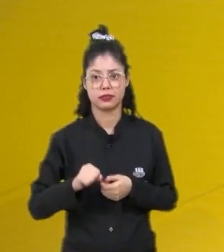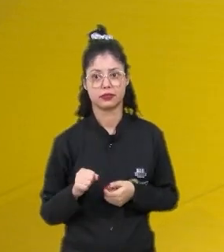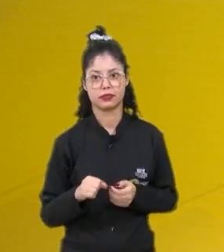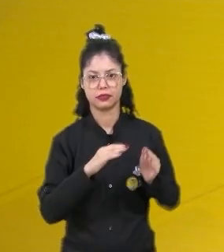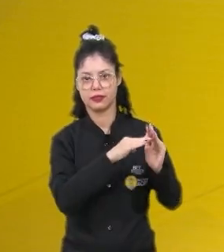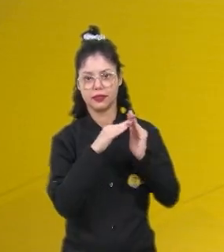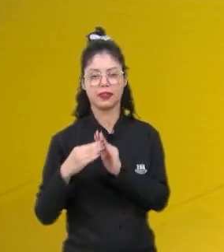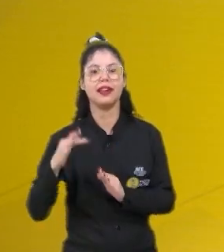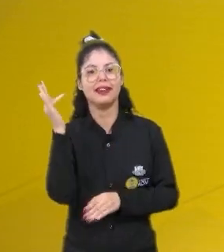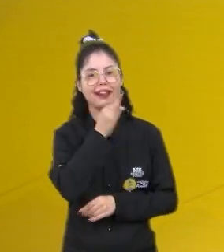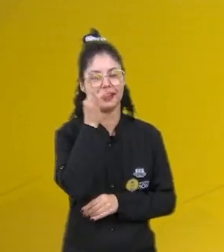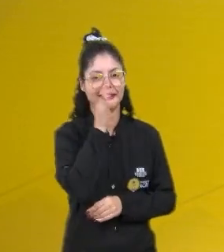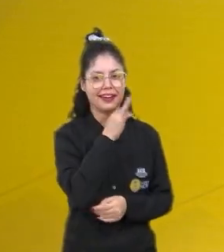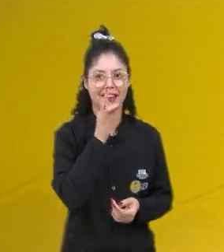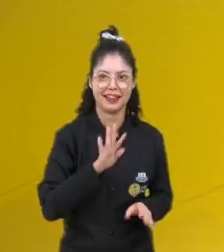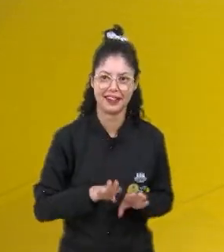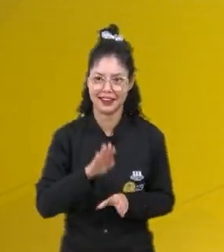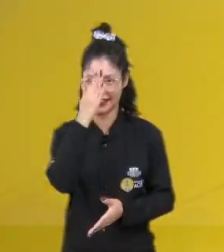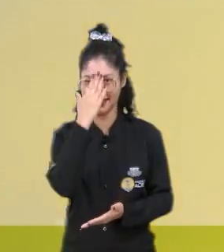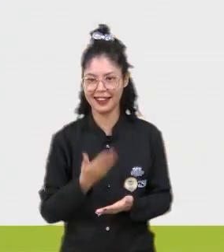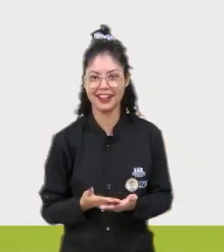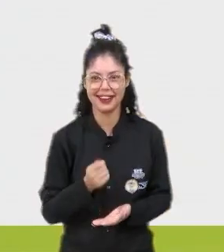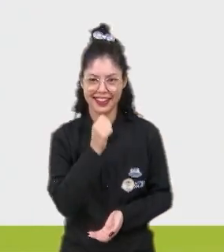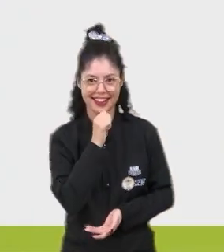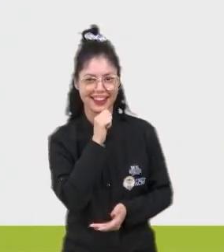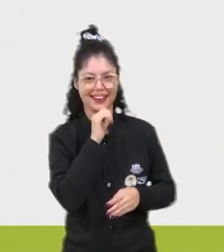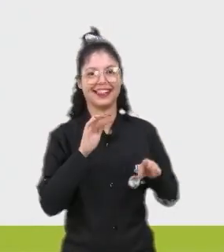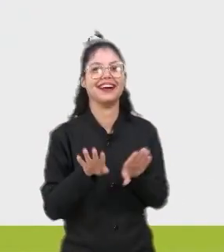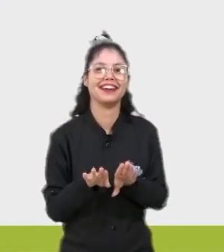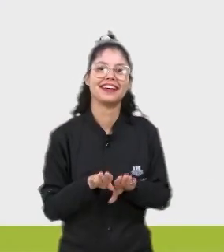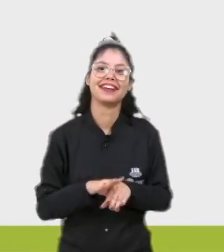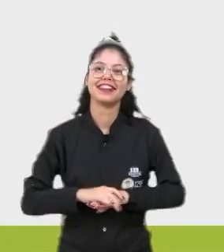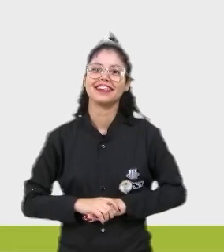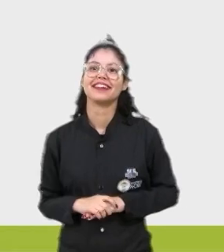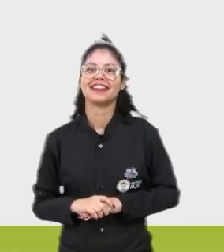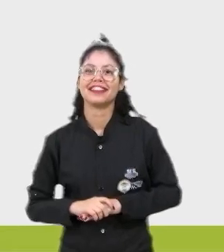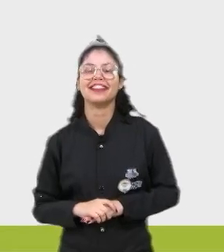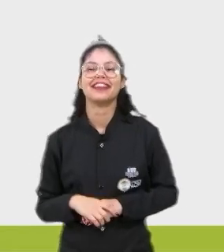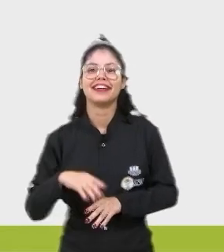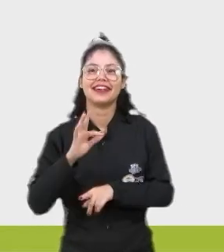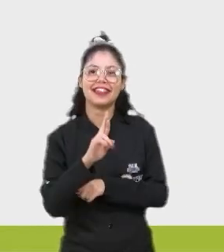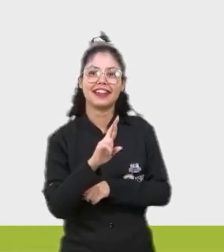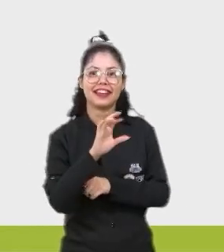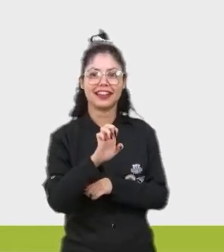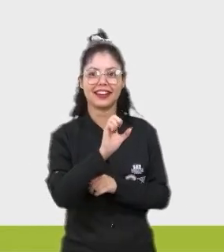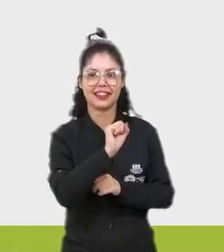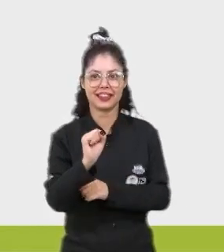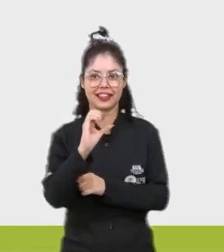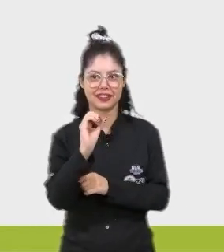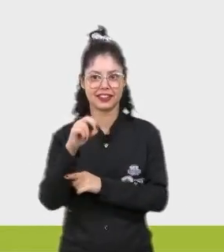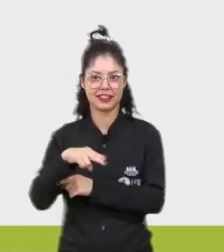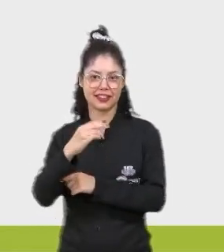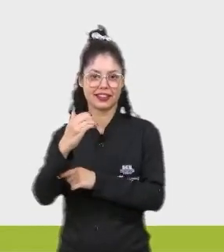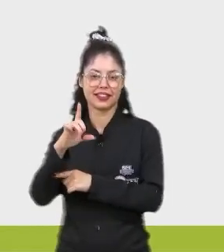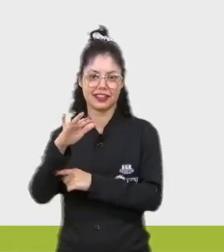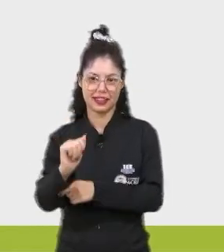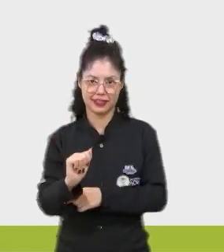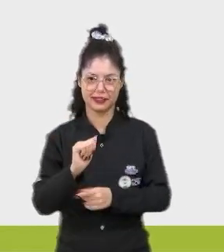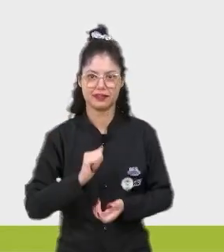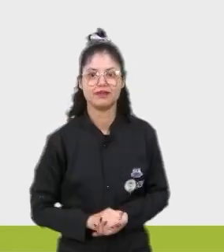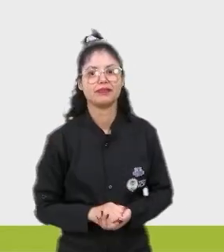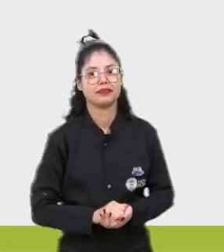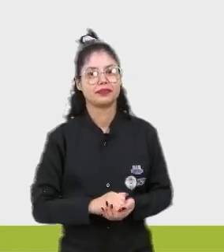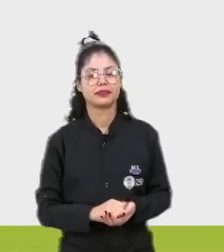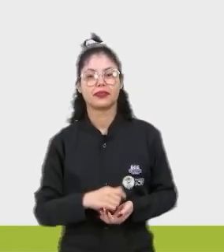vizinha fofoqueira cai no Enem. Acredite. Então vamos lá. Temos também um outro fenômeno, que é um fenômeno de ressonância.